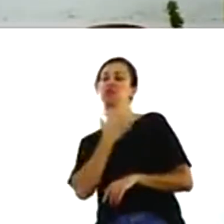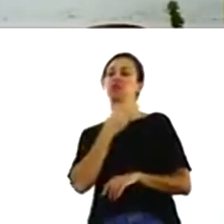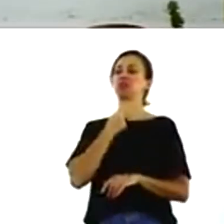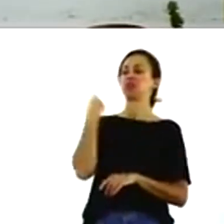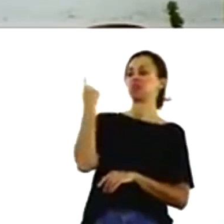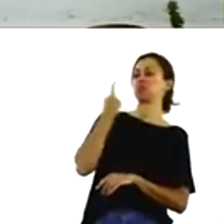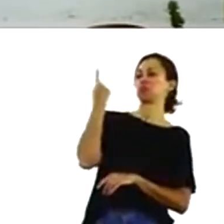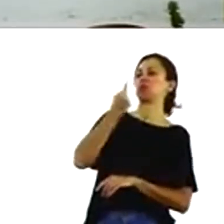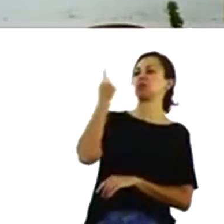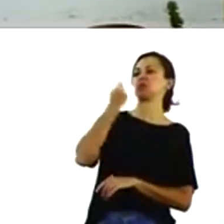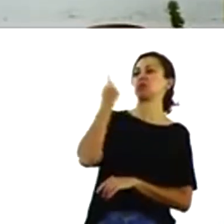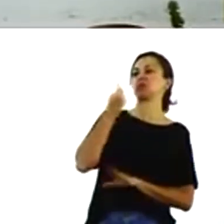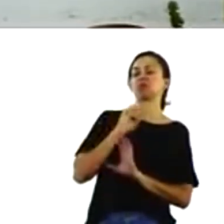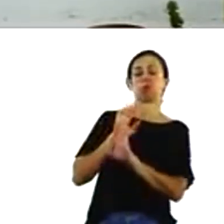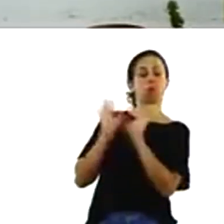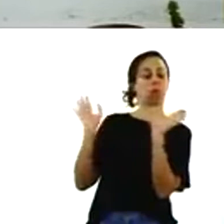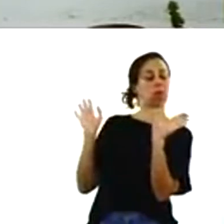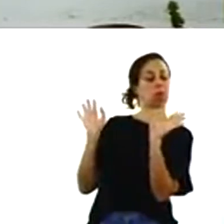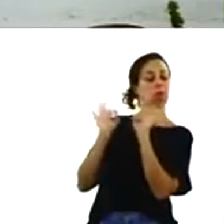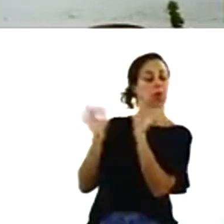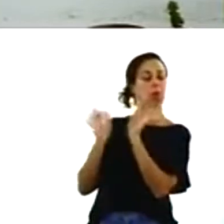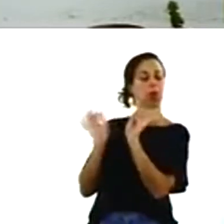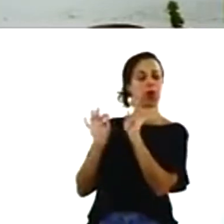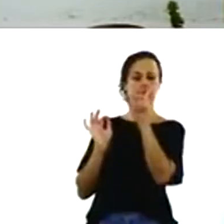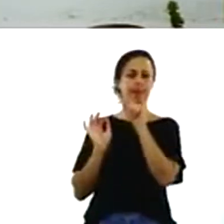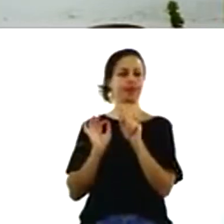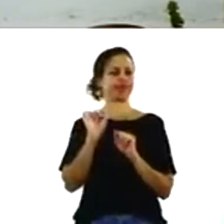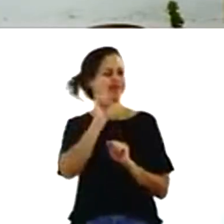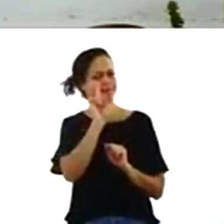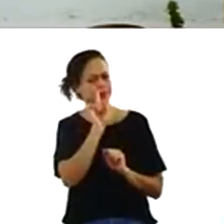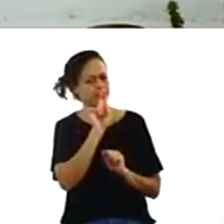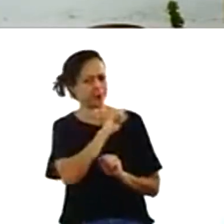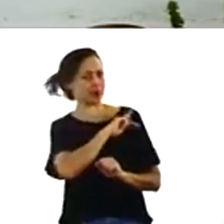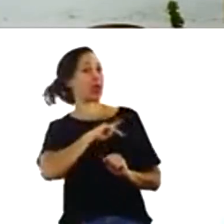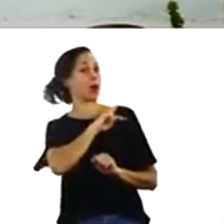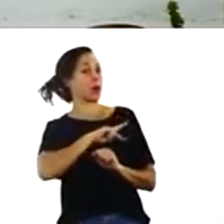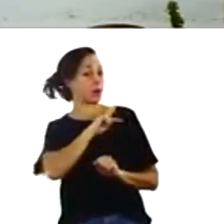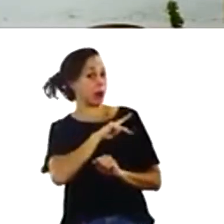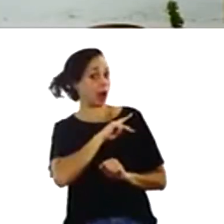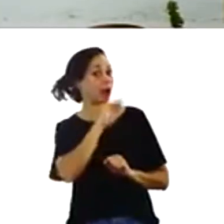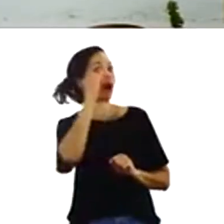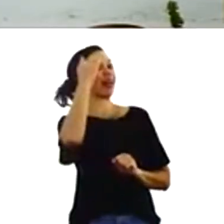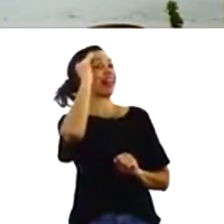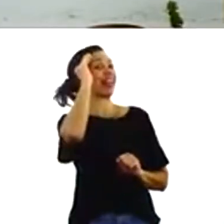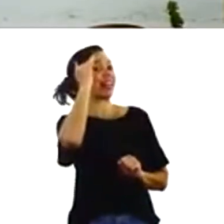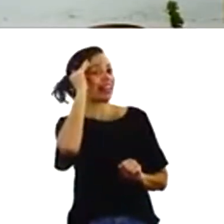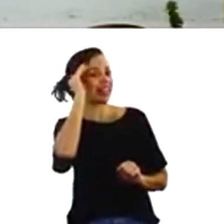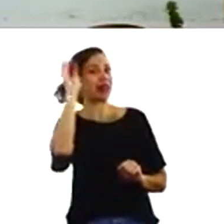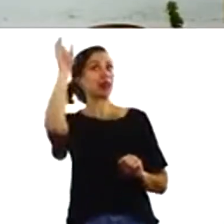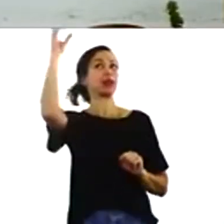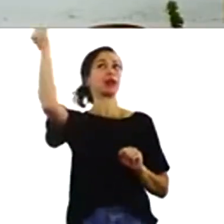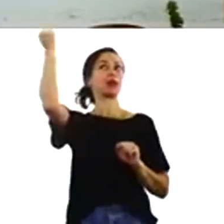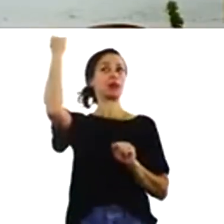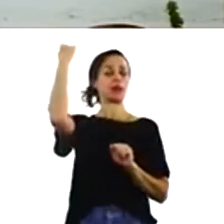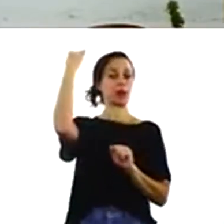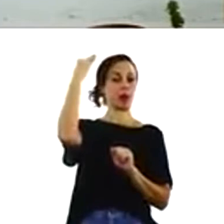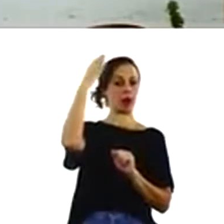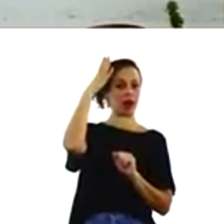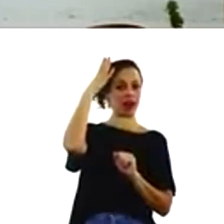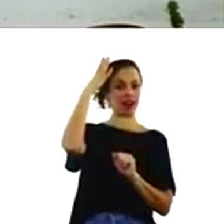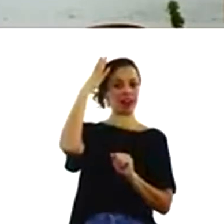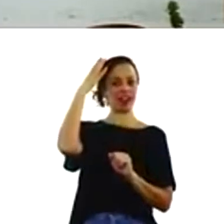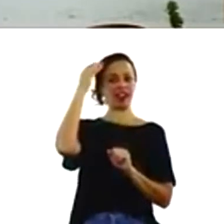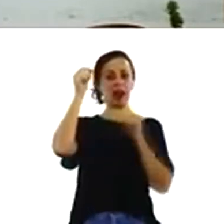chamados também. Então Paulo diz assim: esse mistério da inclusão dos gentios no corpo